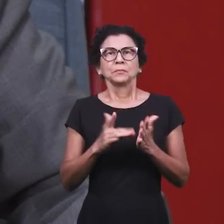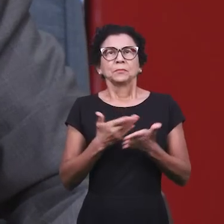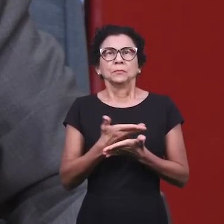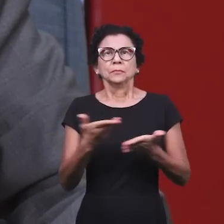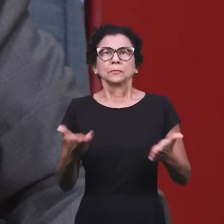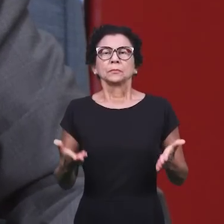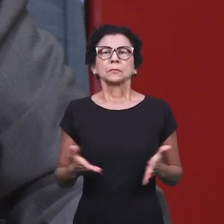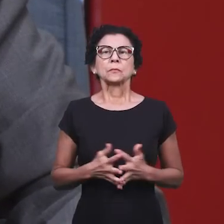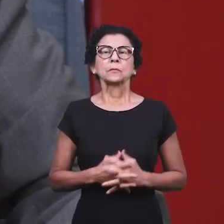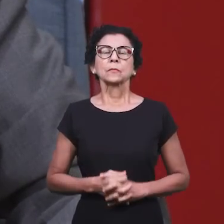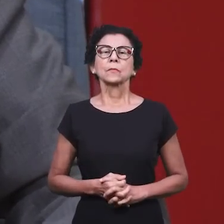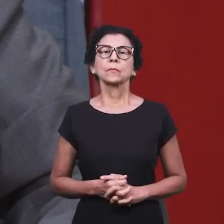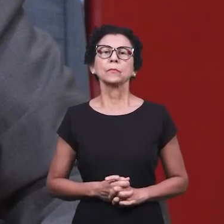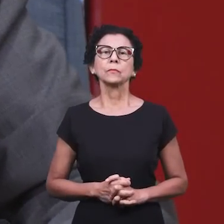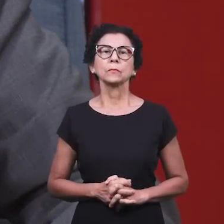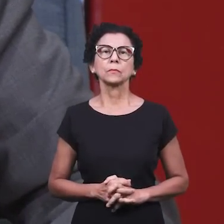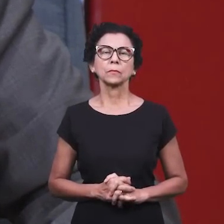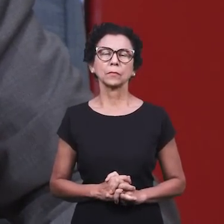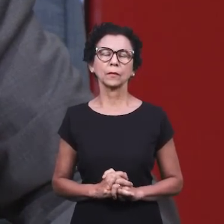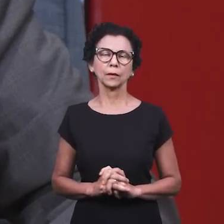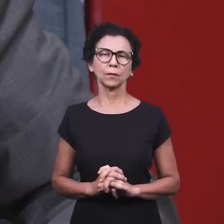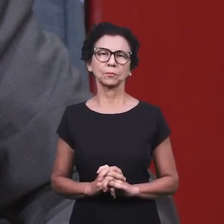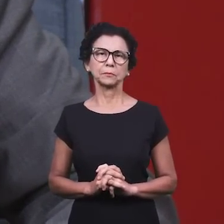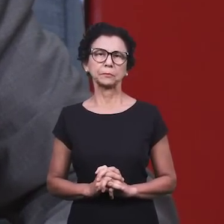paz do Senhor. Nós vamos